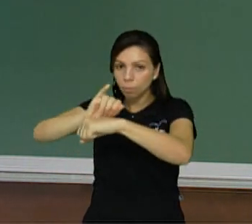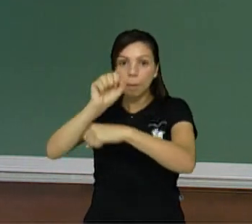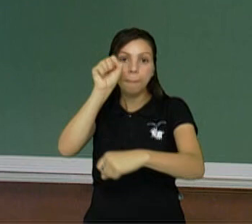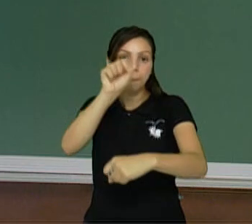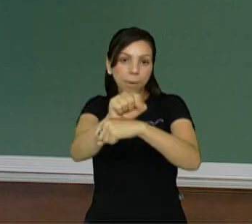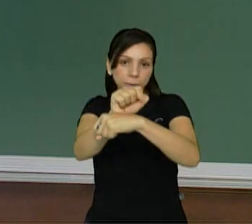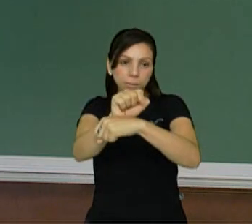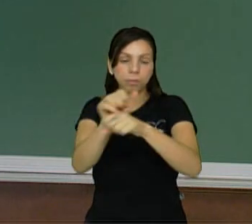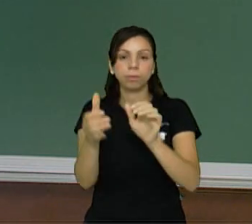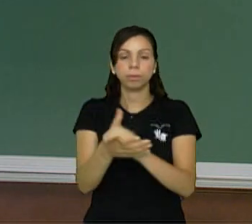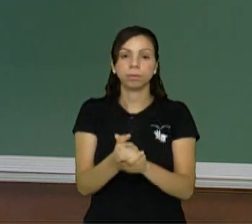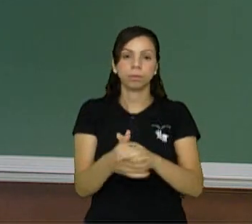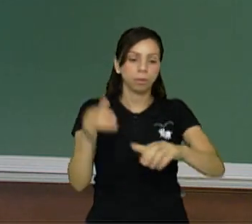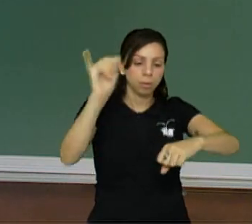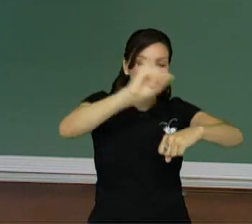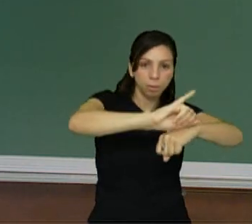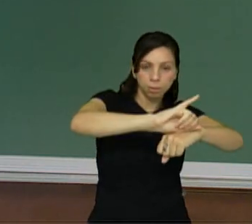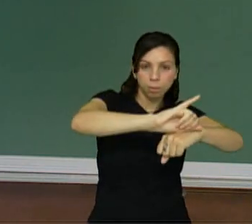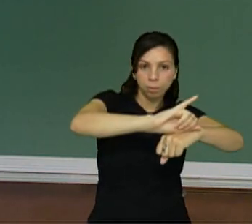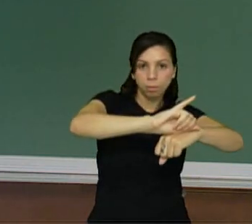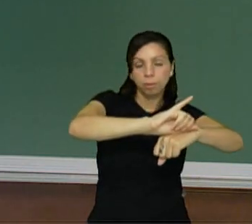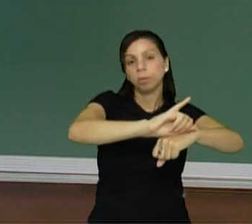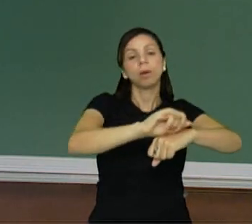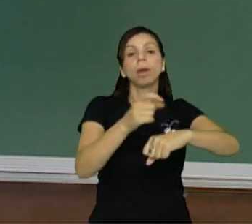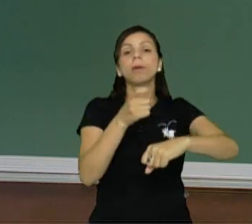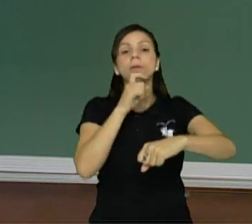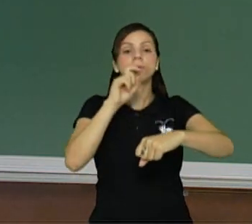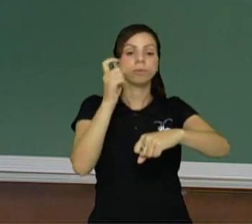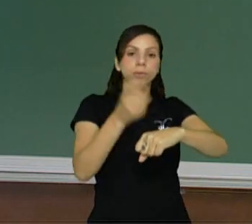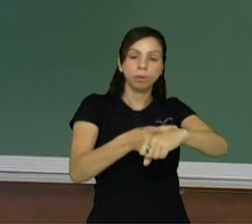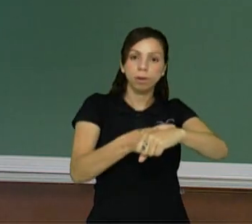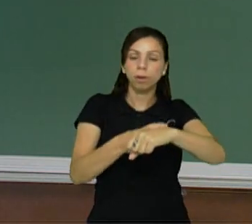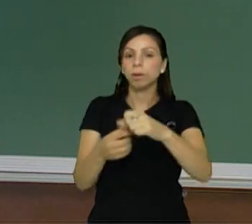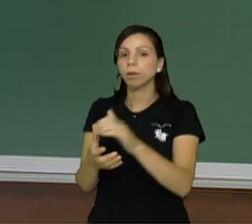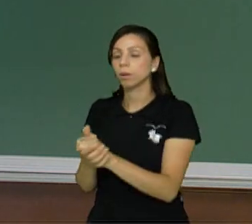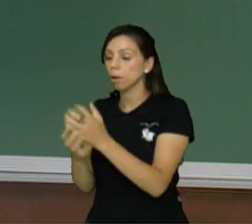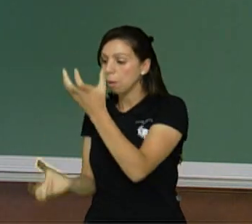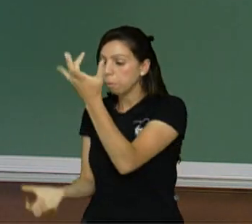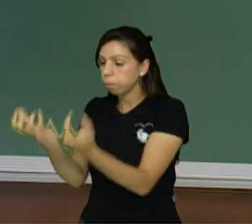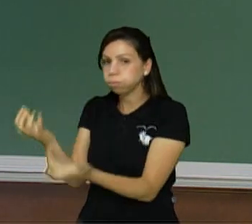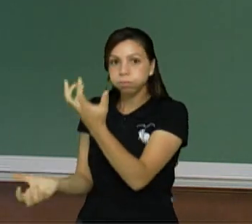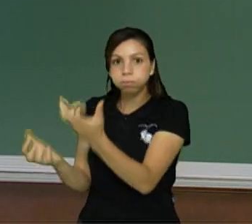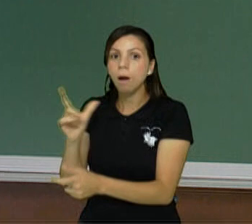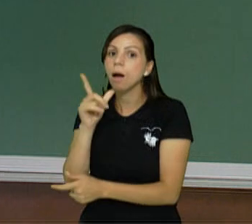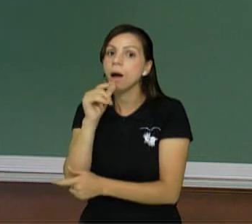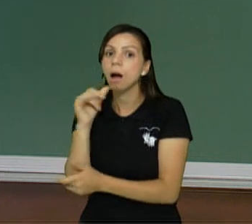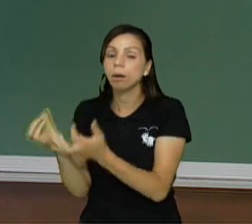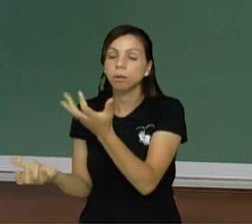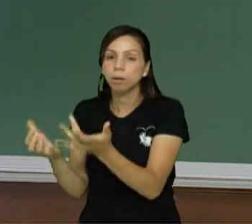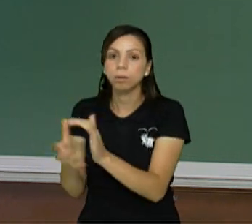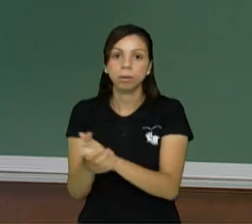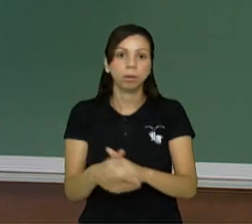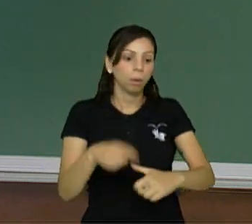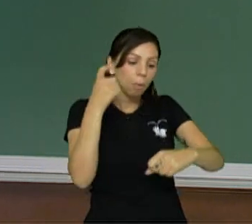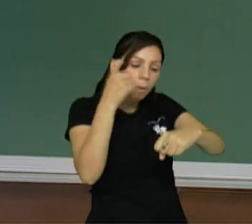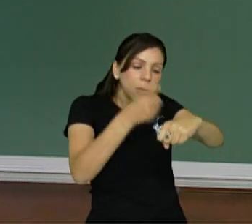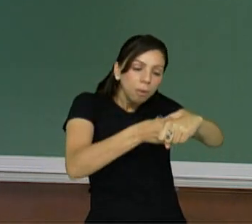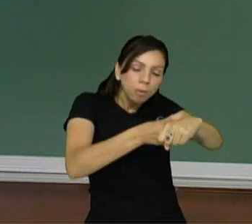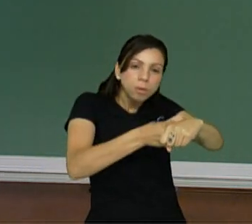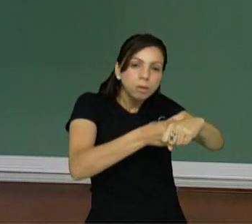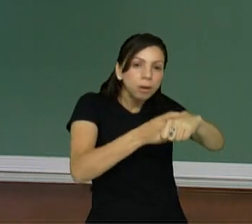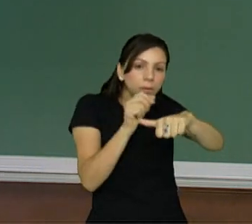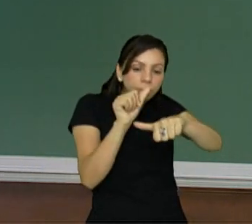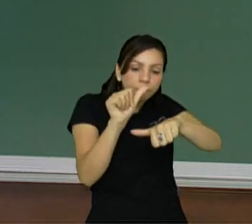que geralmente esses pontos são a fusão do gelo e a ebulição da água. Fusão do gelo é o sólido virando líquido.